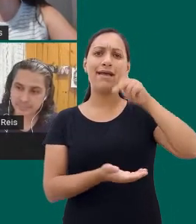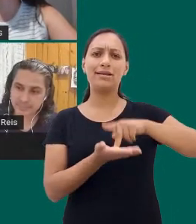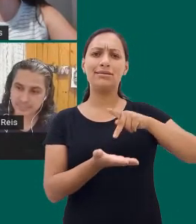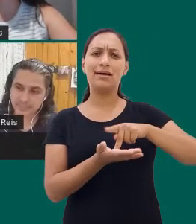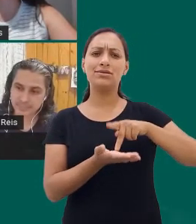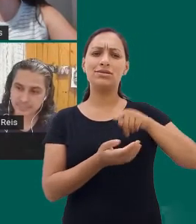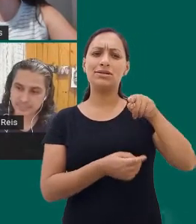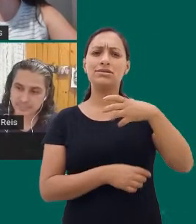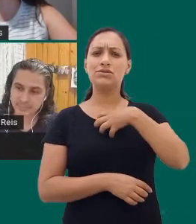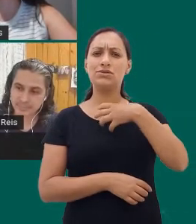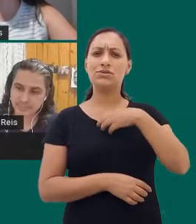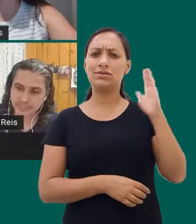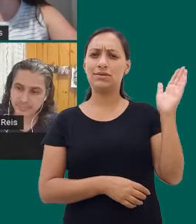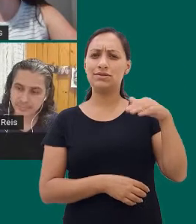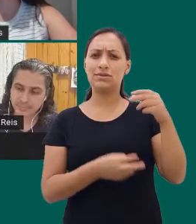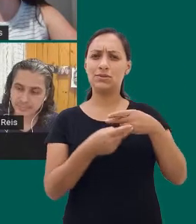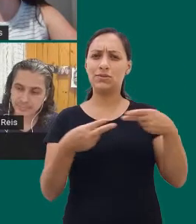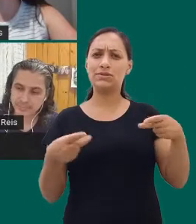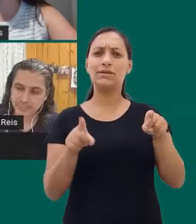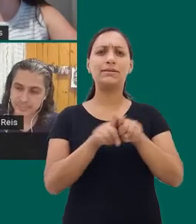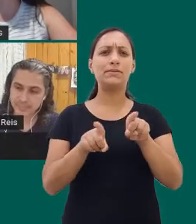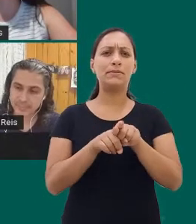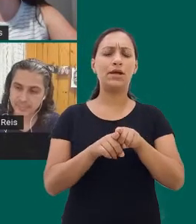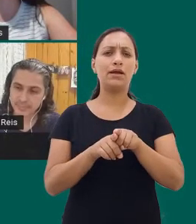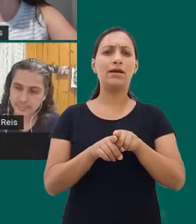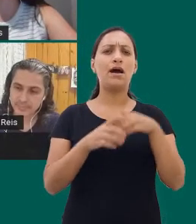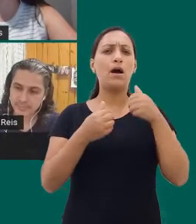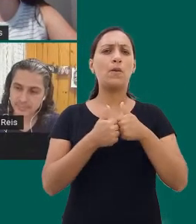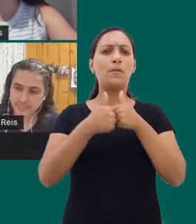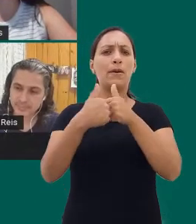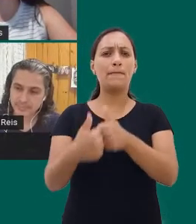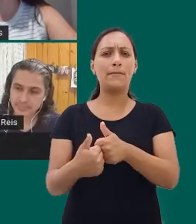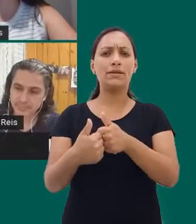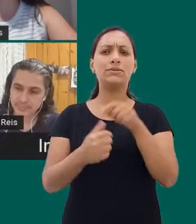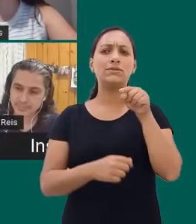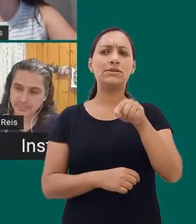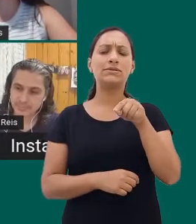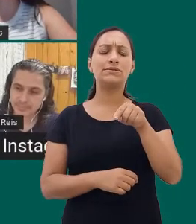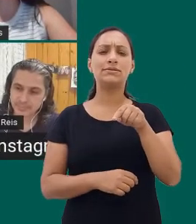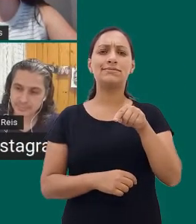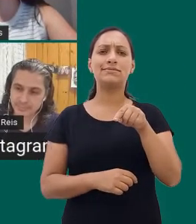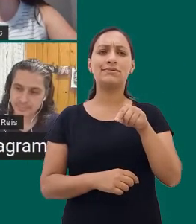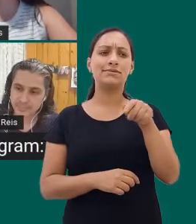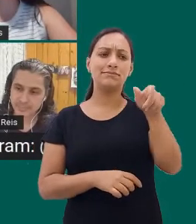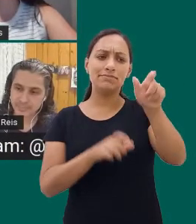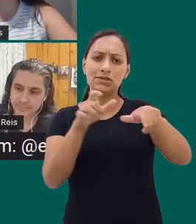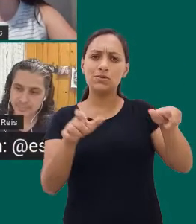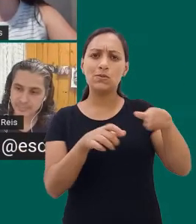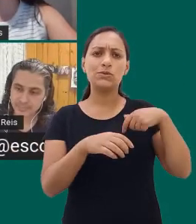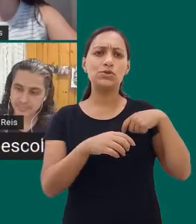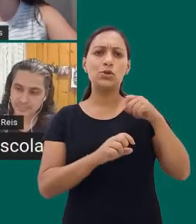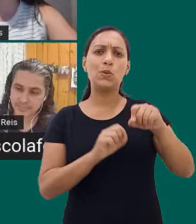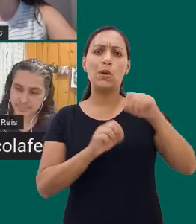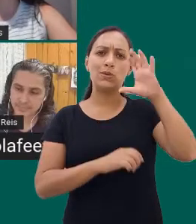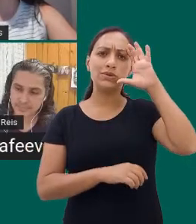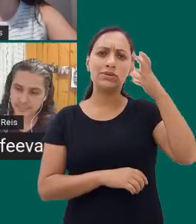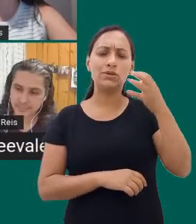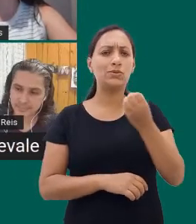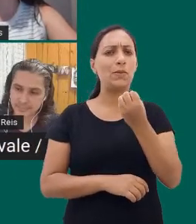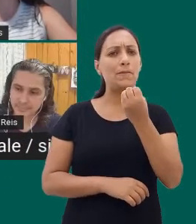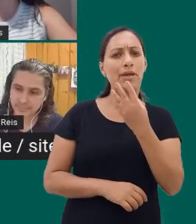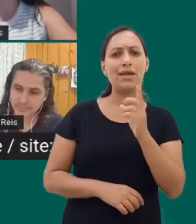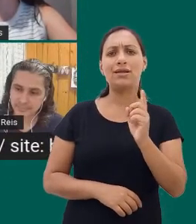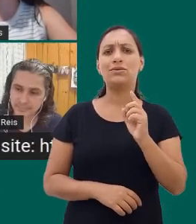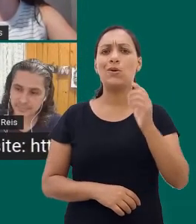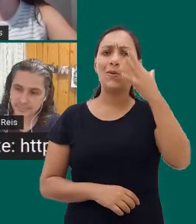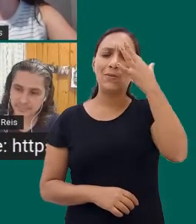coisas, também deva ter alguma questão de acompanhamento desse pessoal, do que está acontecendo, de dizer, olha, estou indo bem, não estou indo, estou